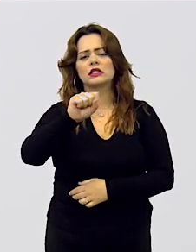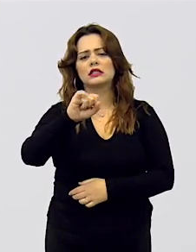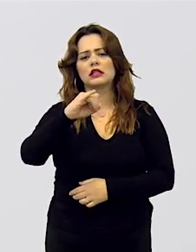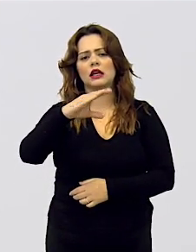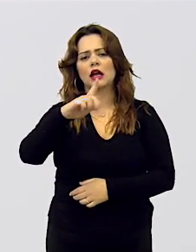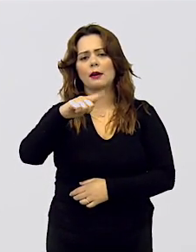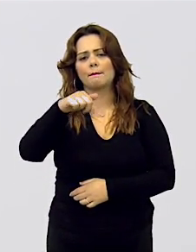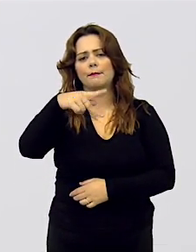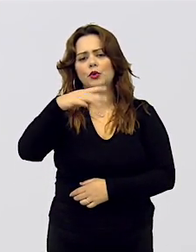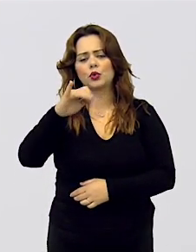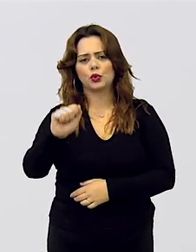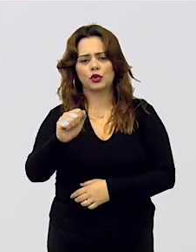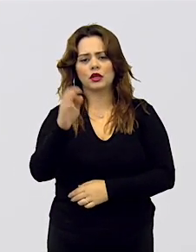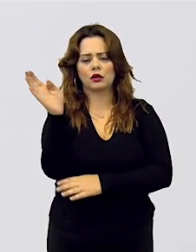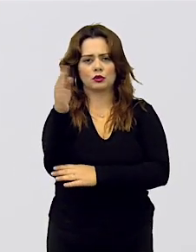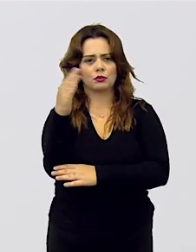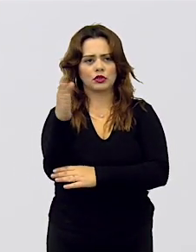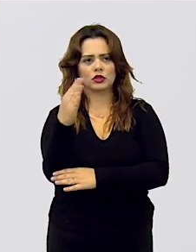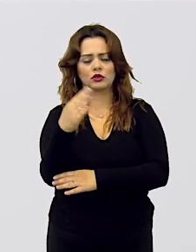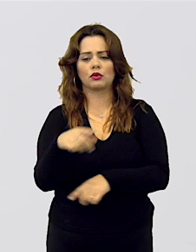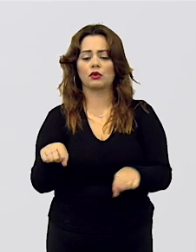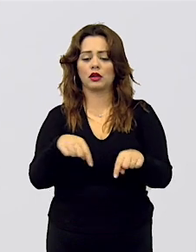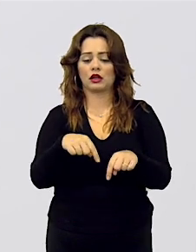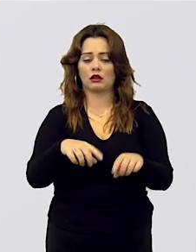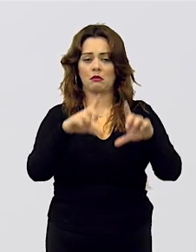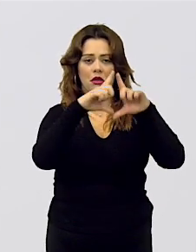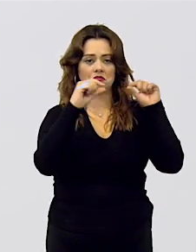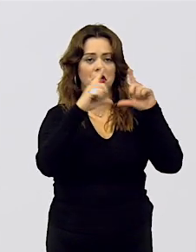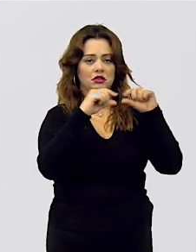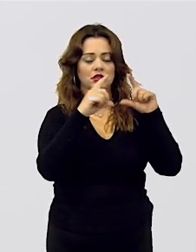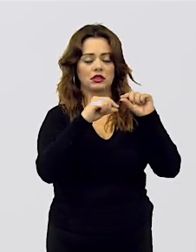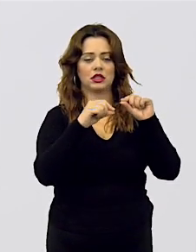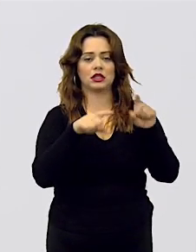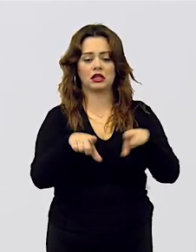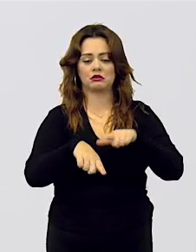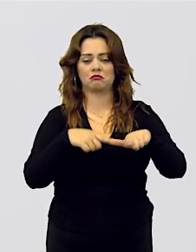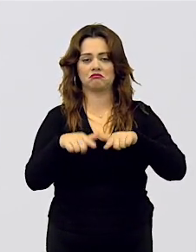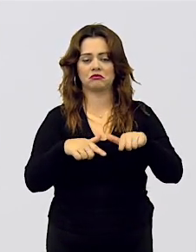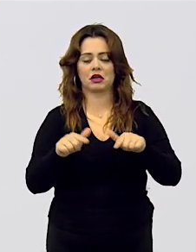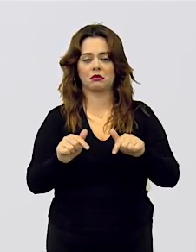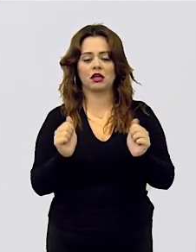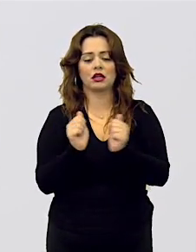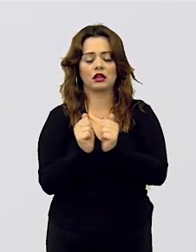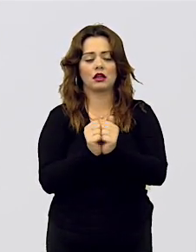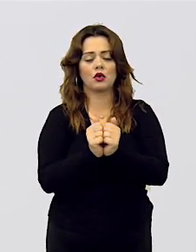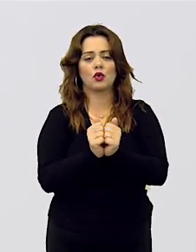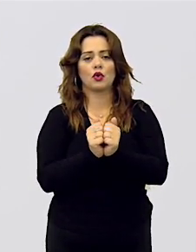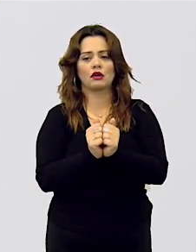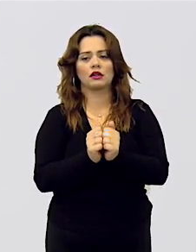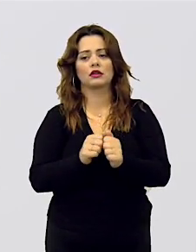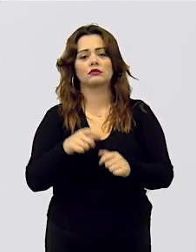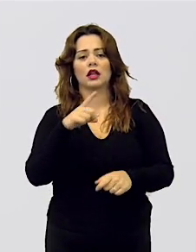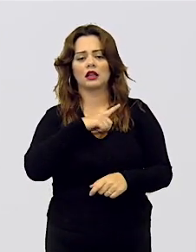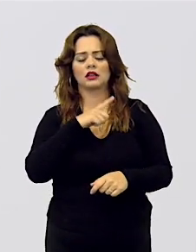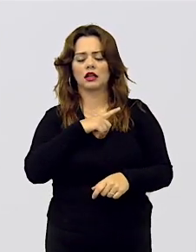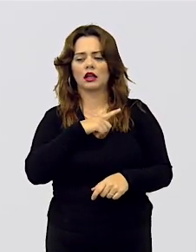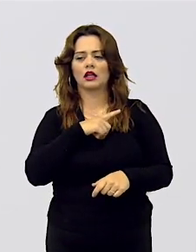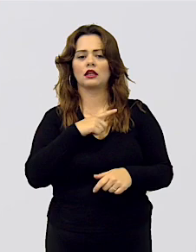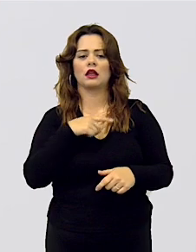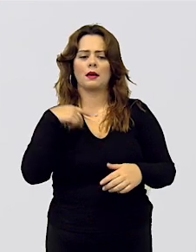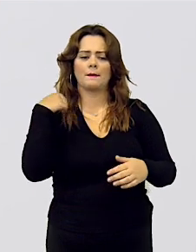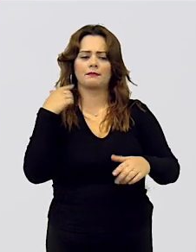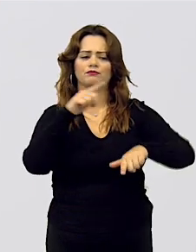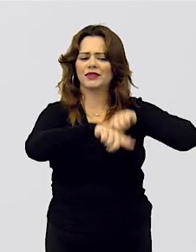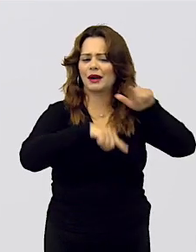do comitê dados em Brasília que tem sido incansável